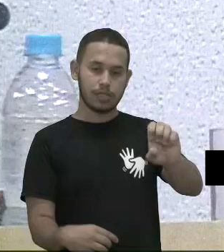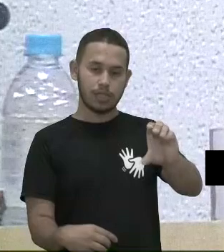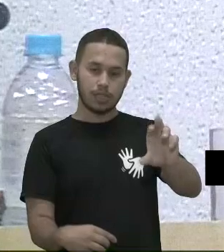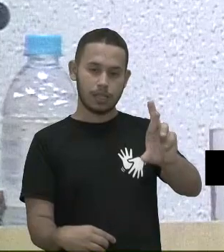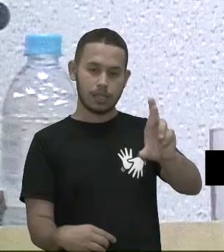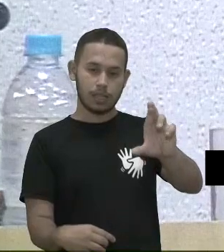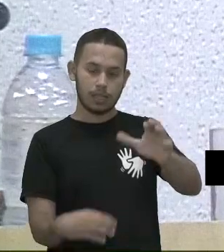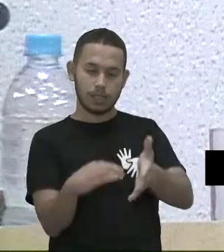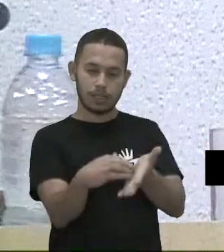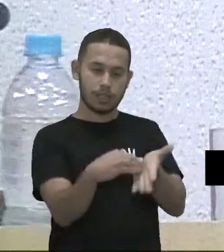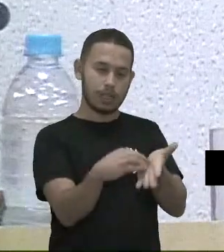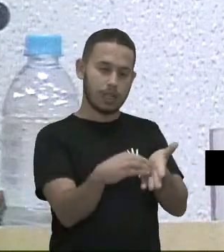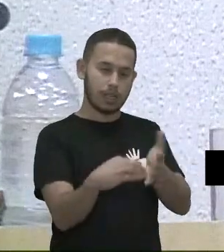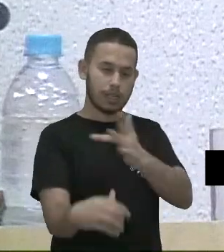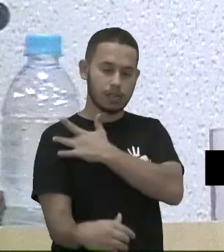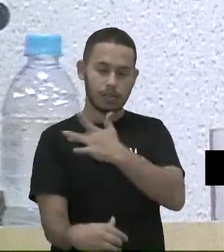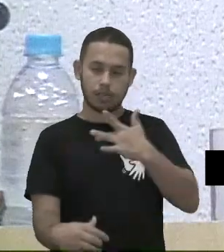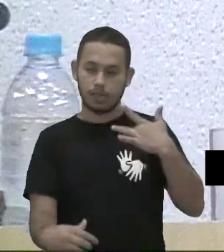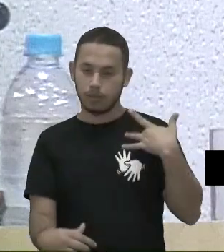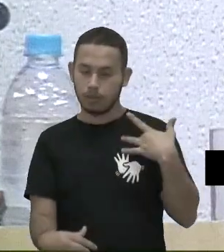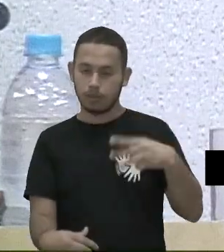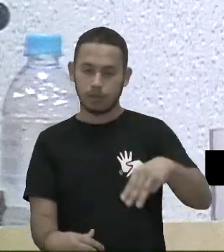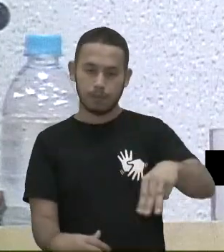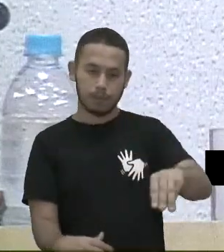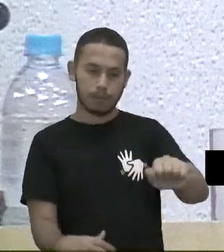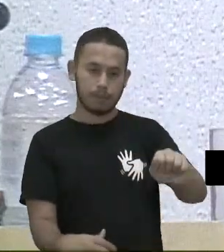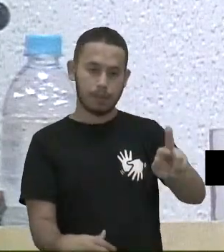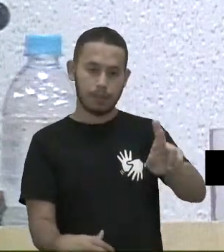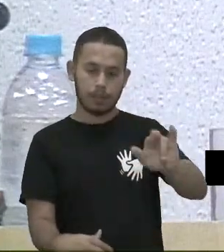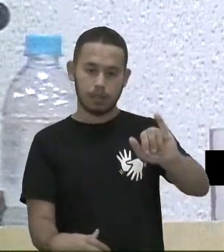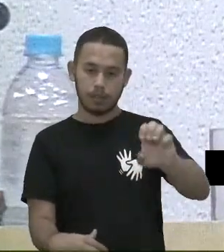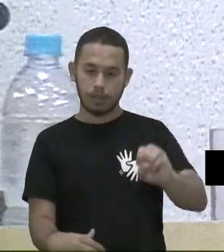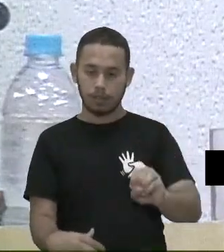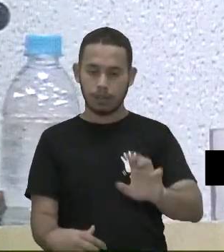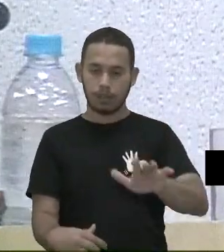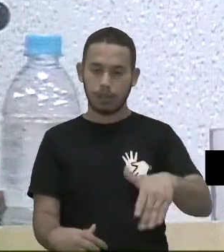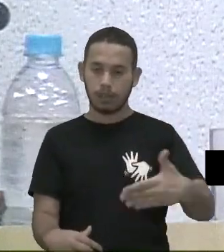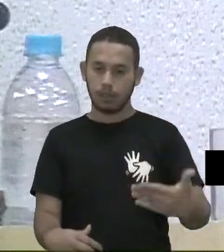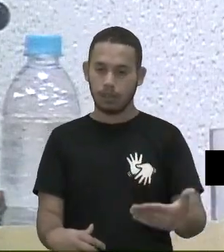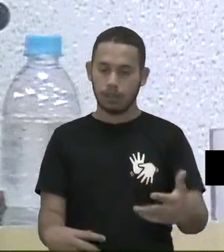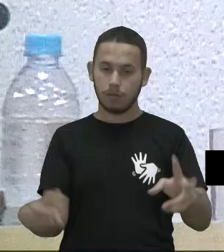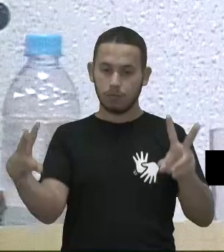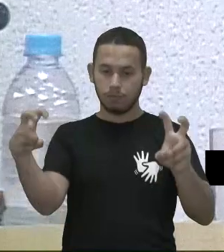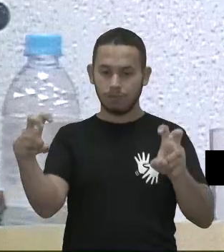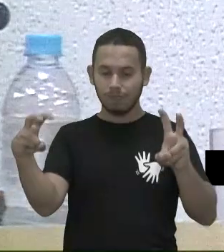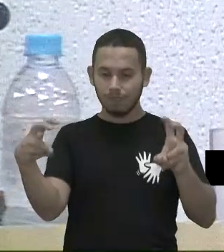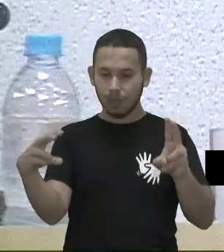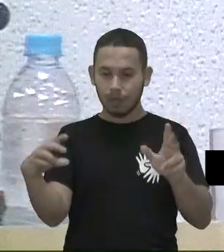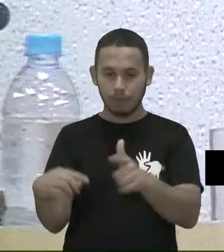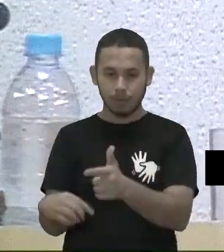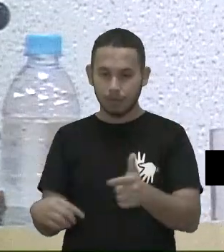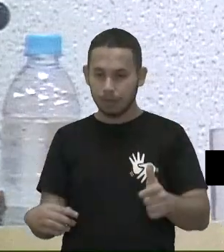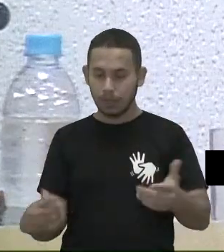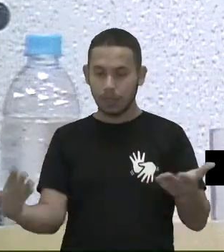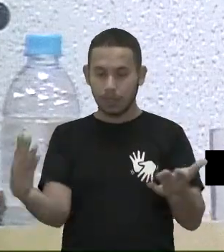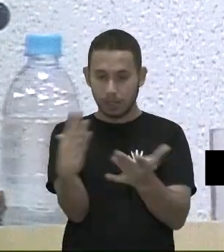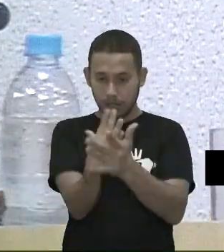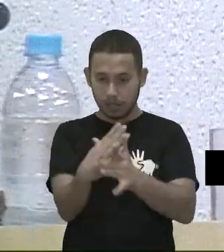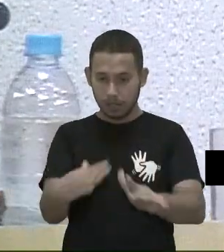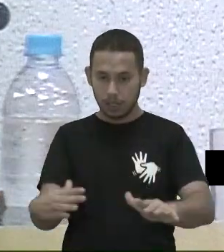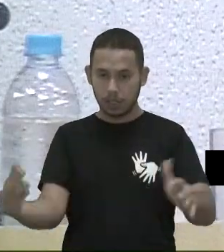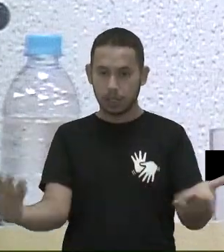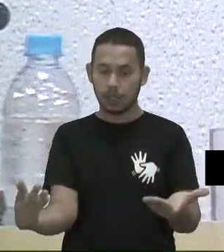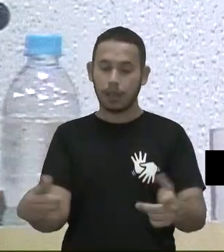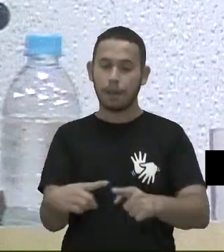Peloja. Então, como não há nada mais a tratar, eu vou encerrar esta oitiva de hoje, porém